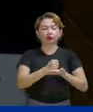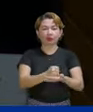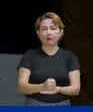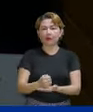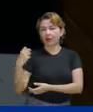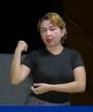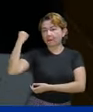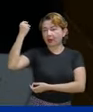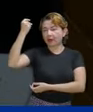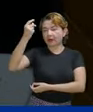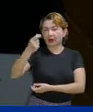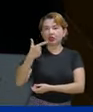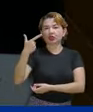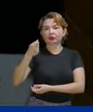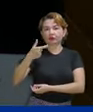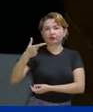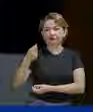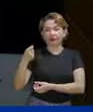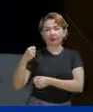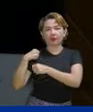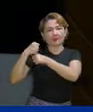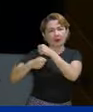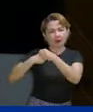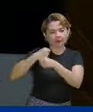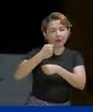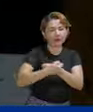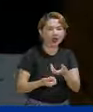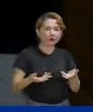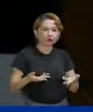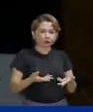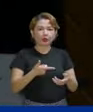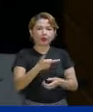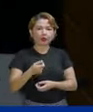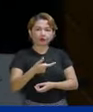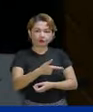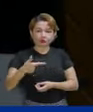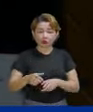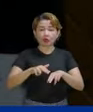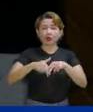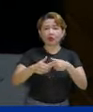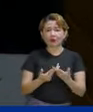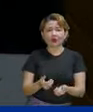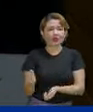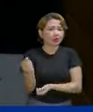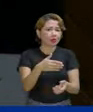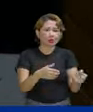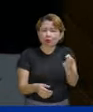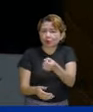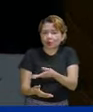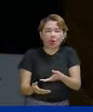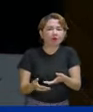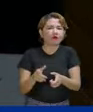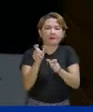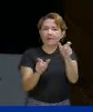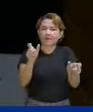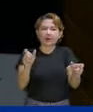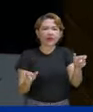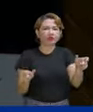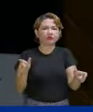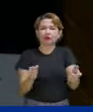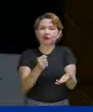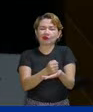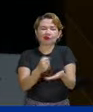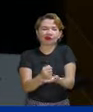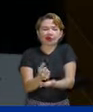desde 2020, quando foi eleita vereadora, e que, por isso, não houve necessidade de novos gastos com pessoal para a distribuição